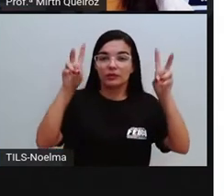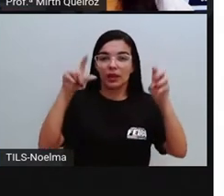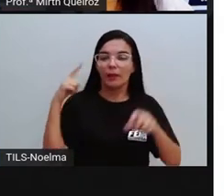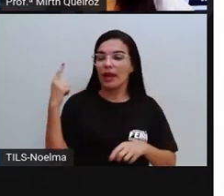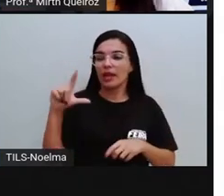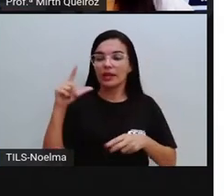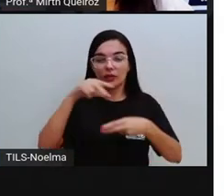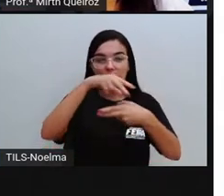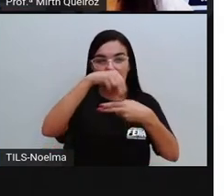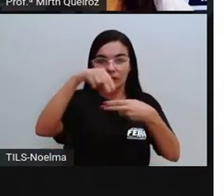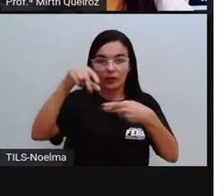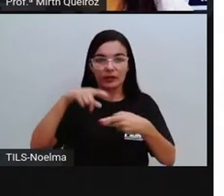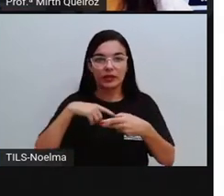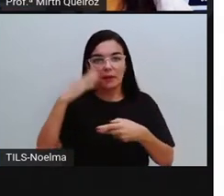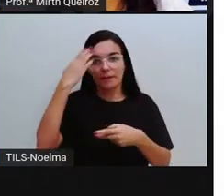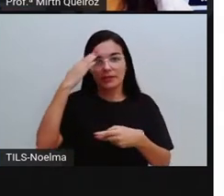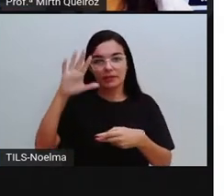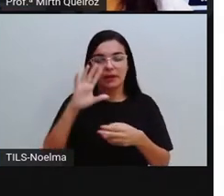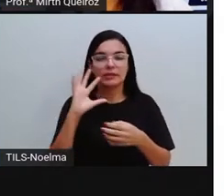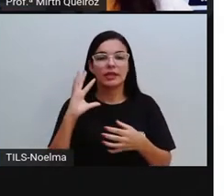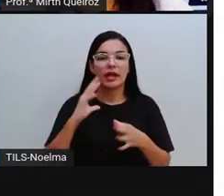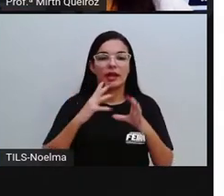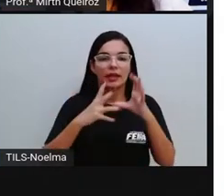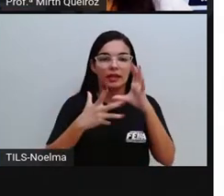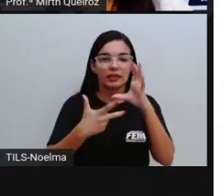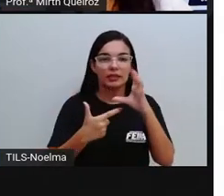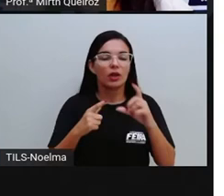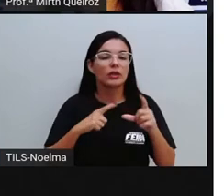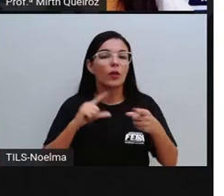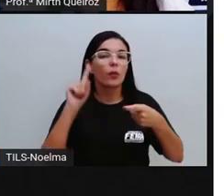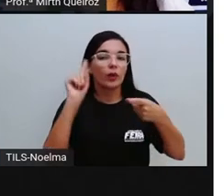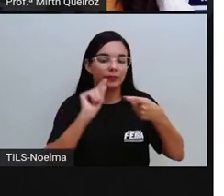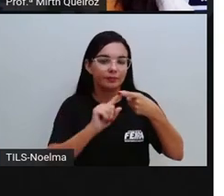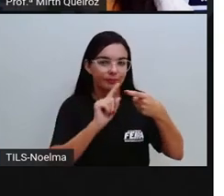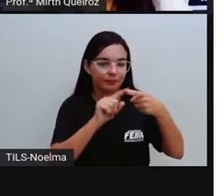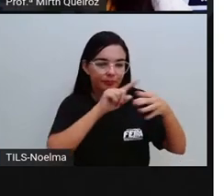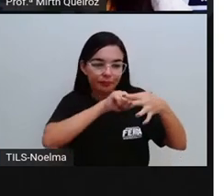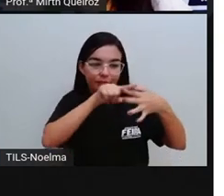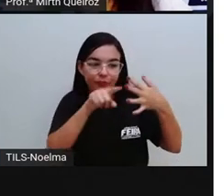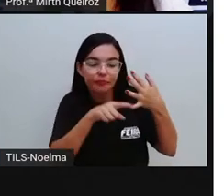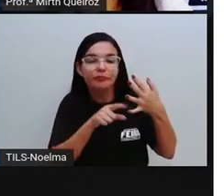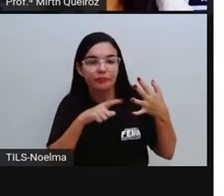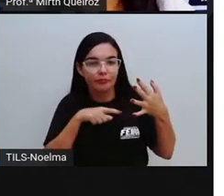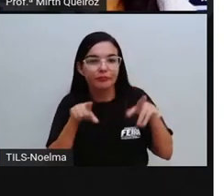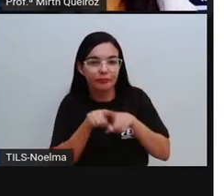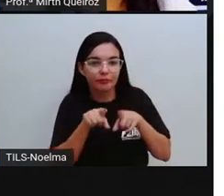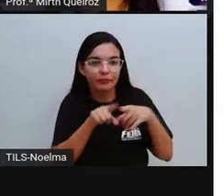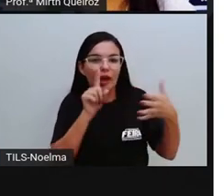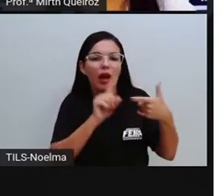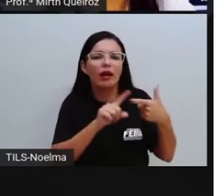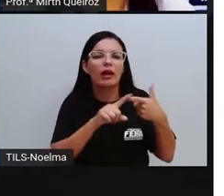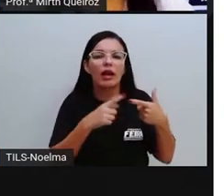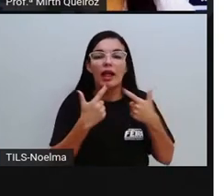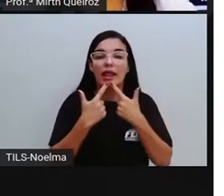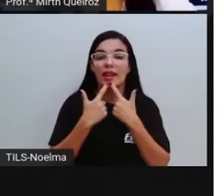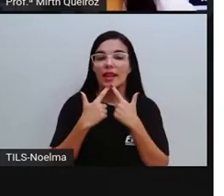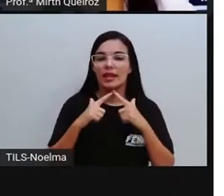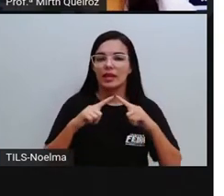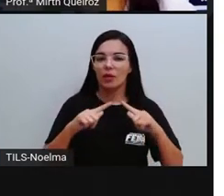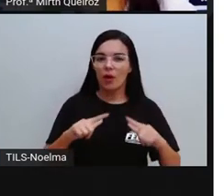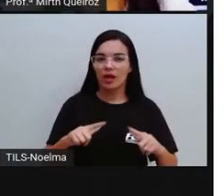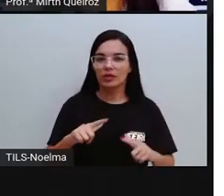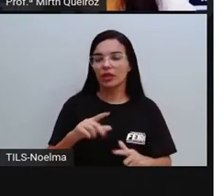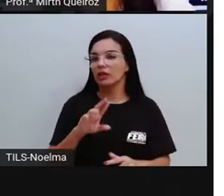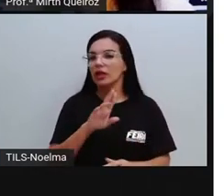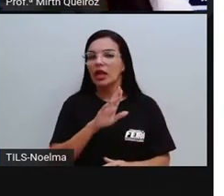como principais características. Olha só, a linguagem é coloquial, é a linguagem informal, né? Não é aquela linguagem formal que a gente